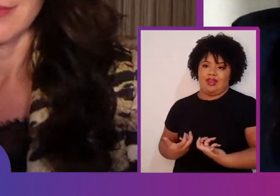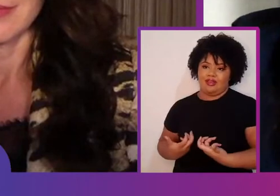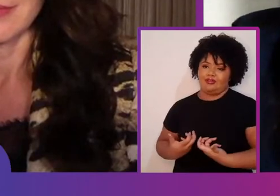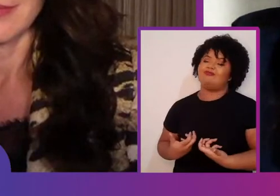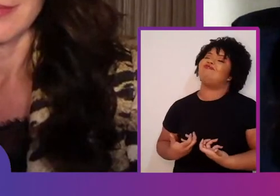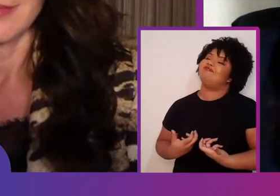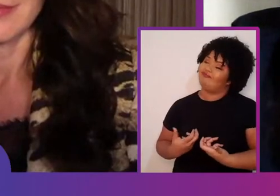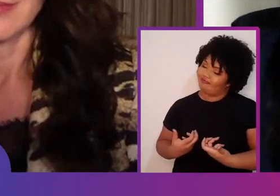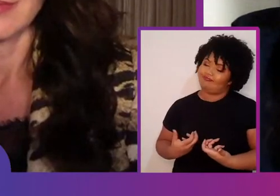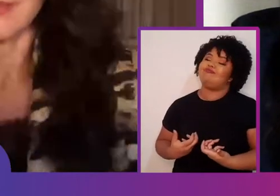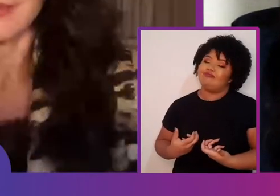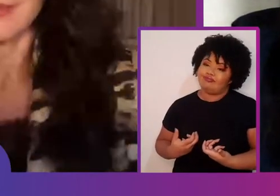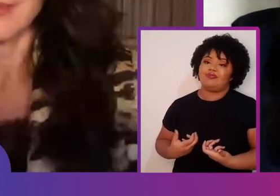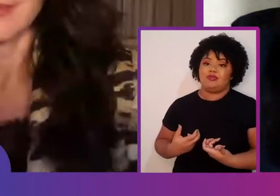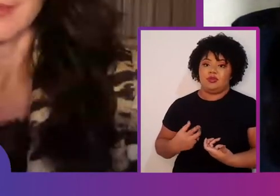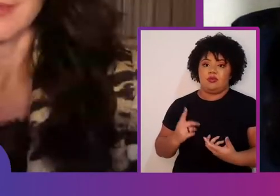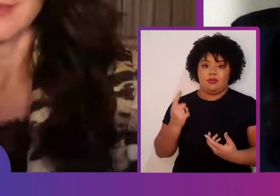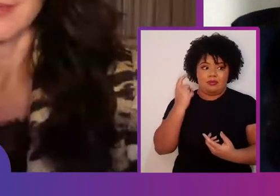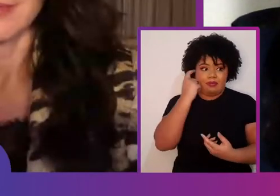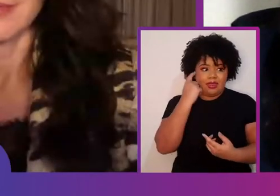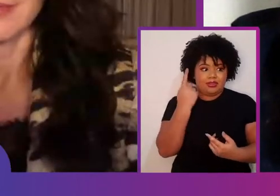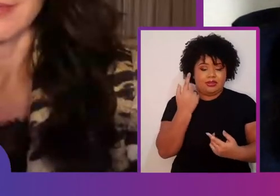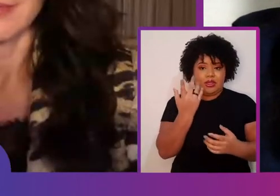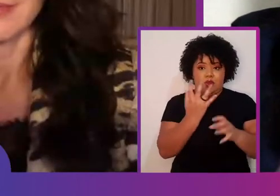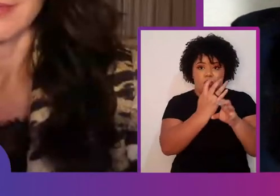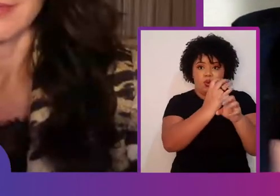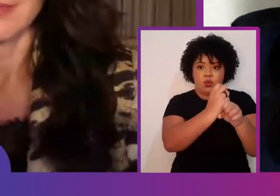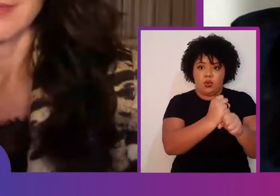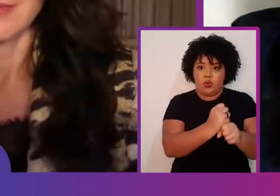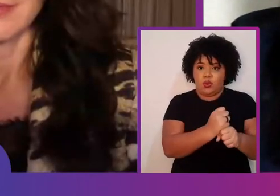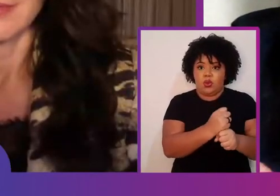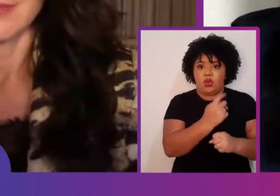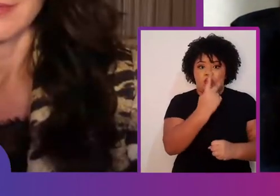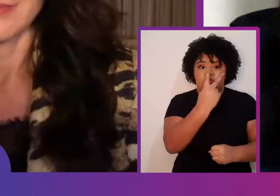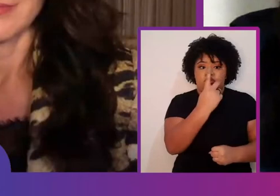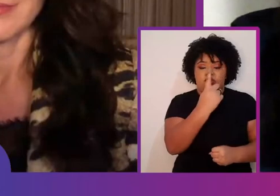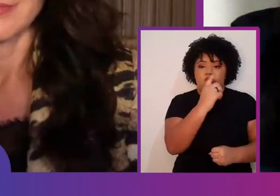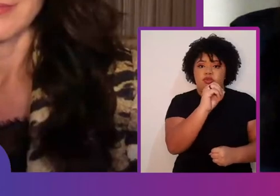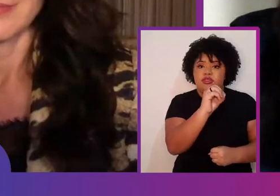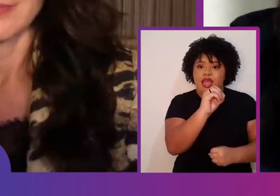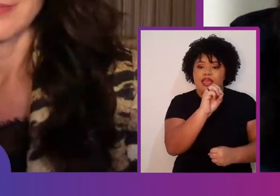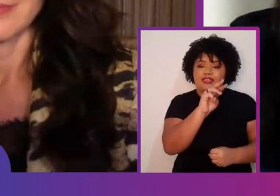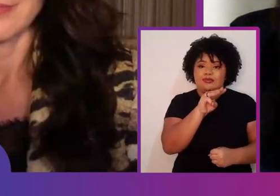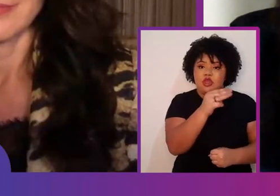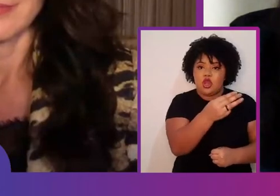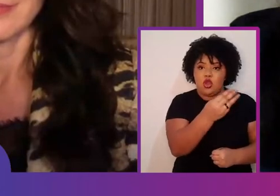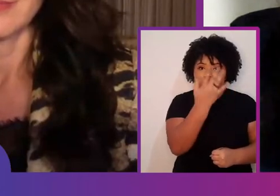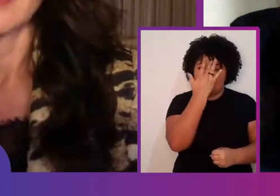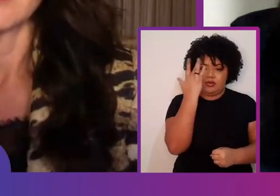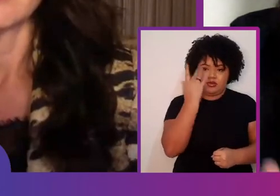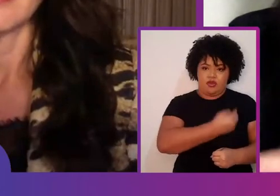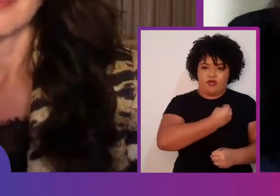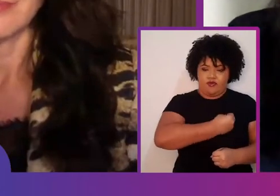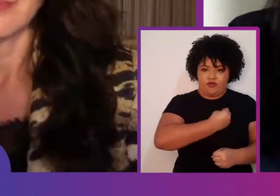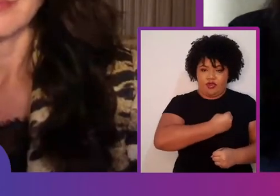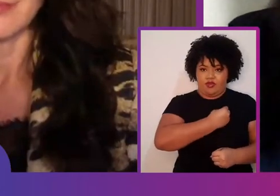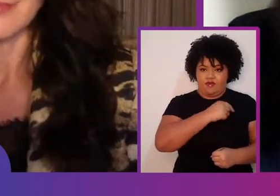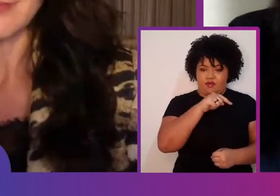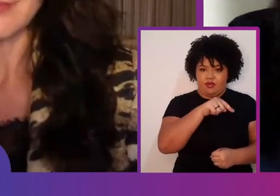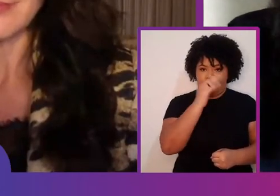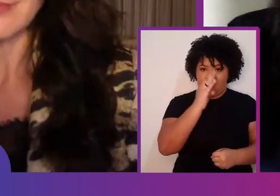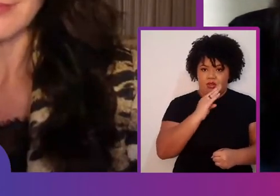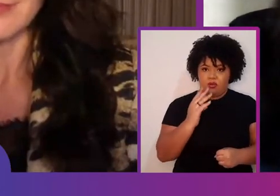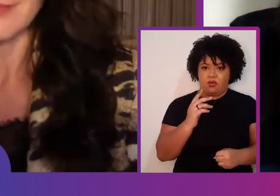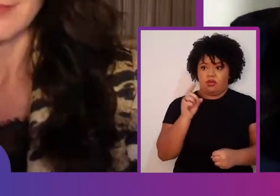população de 210 milhões de habitantes, sendo que, imagine quantas dessas pessoas têm um trabalho regular a ponto de poder ser avaliado